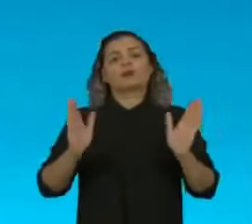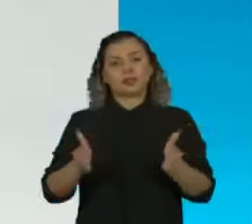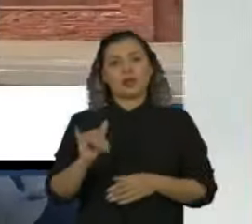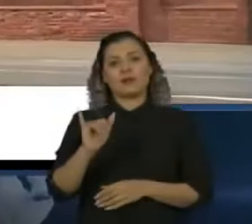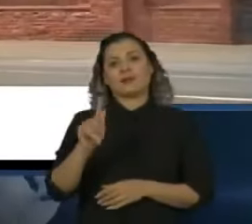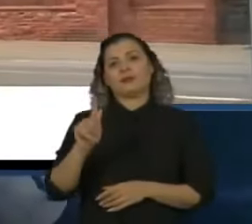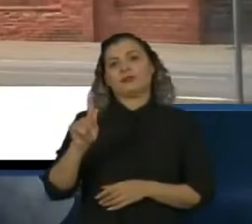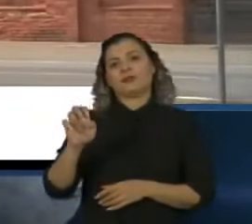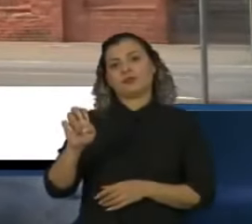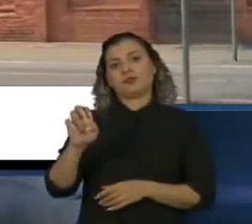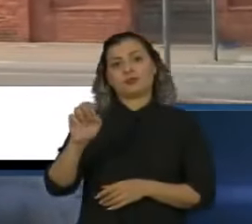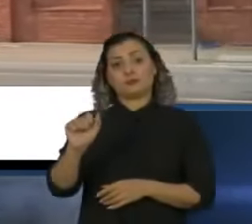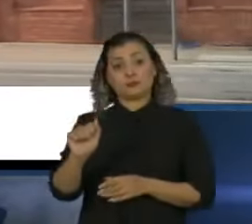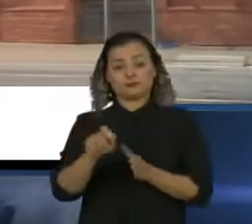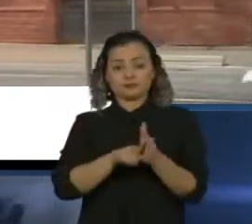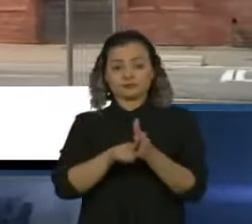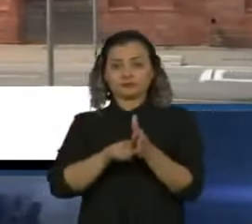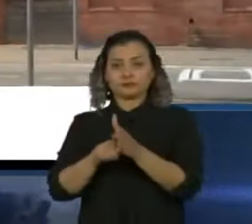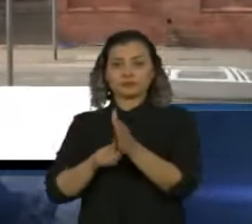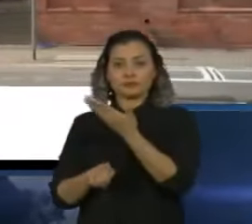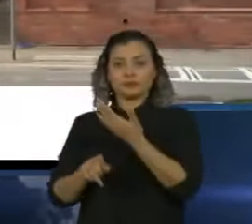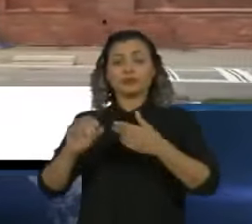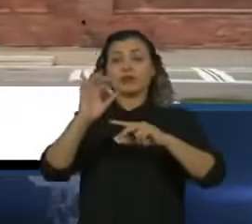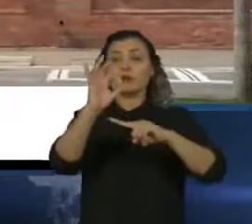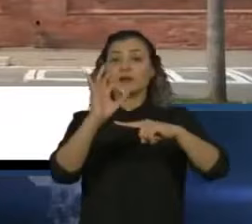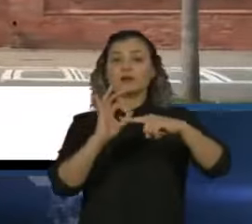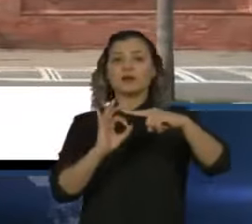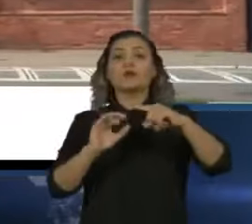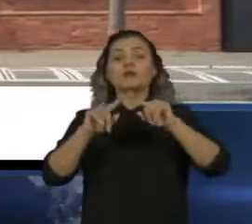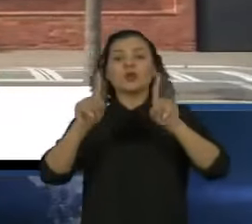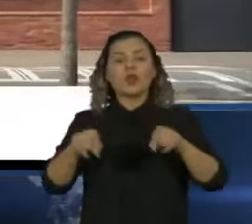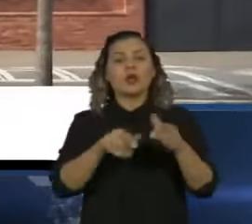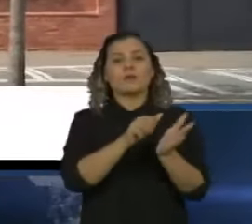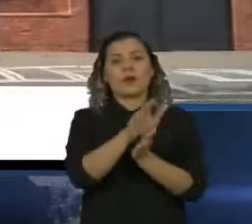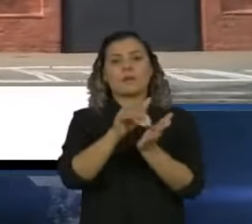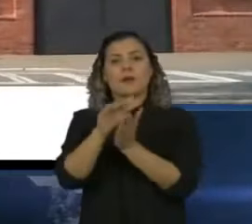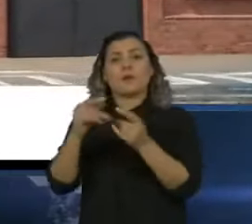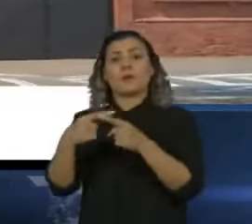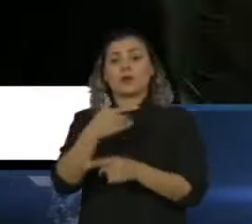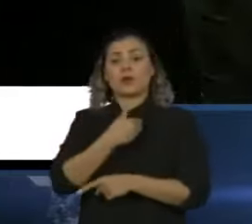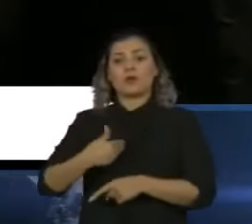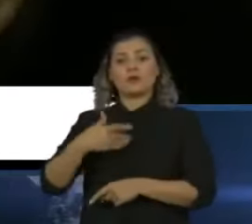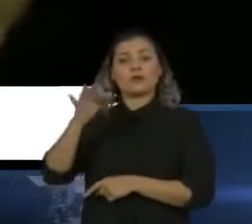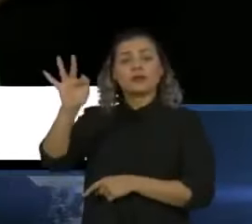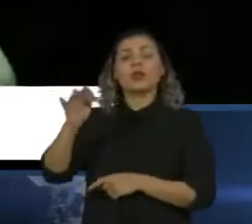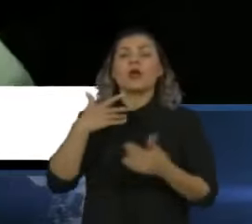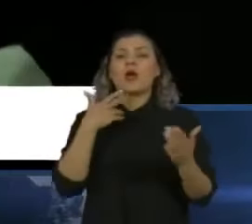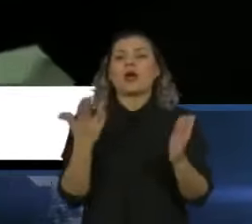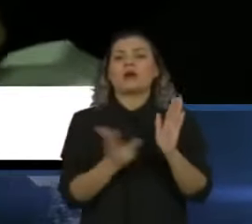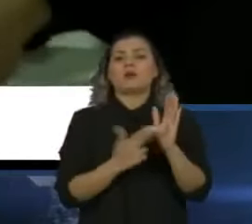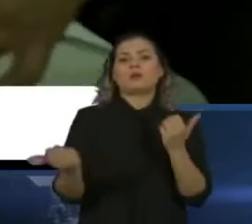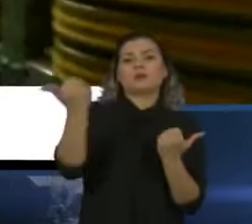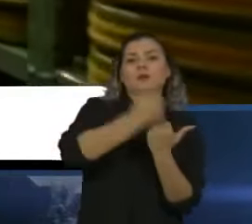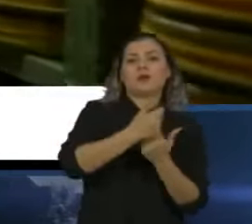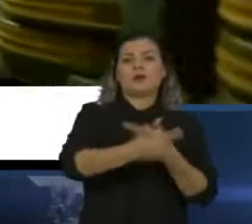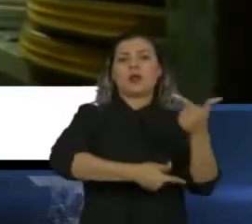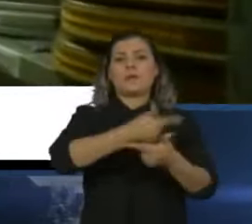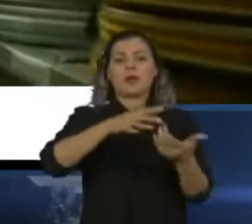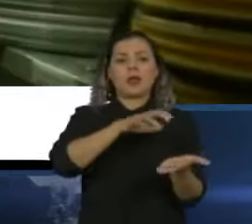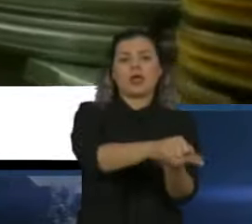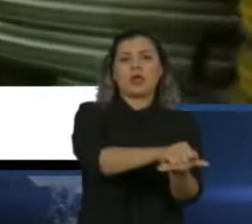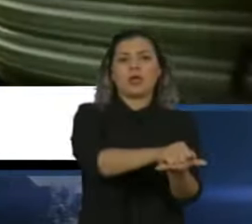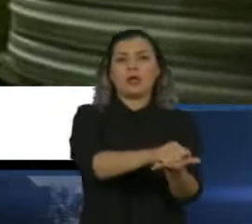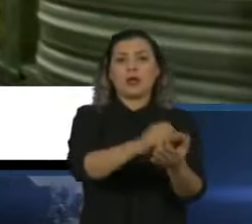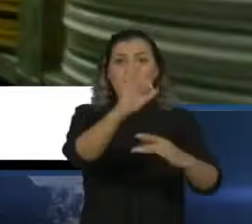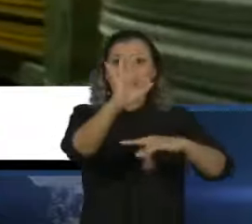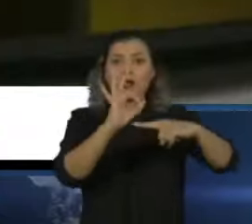IBGE. Funcionários da Cinemateca são demitidos após governo federal assumir a gestão. O órgão é